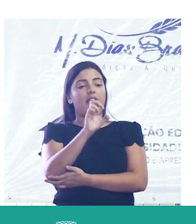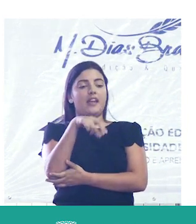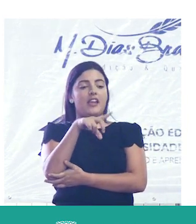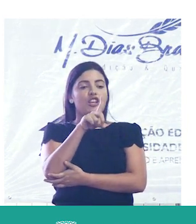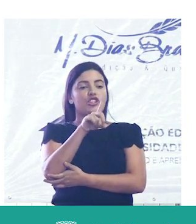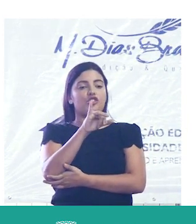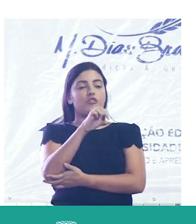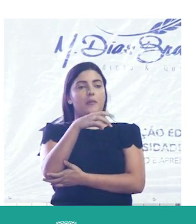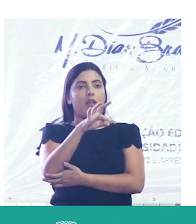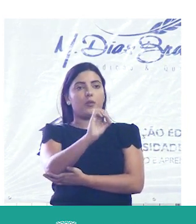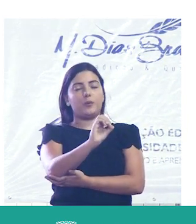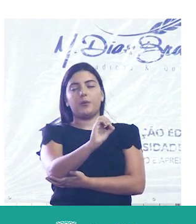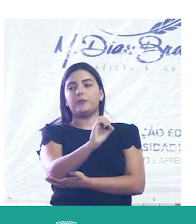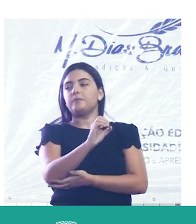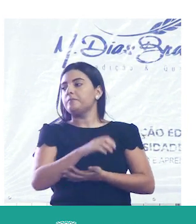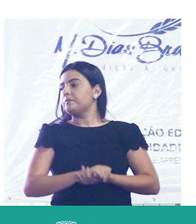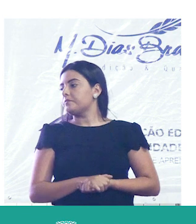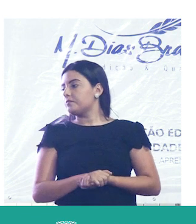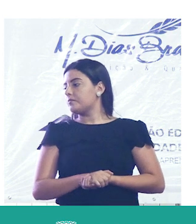valor de 100%,